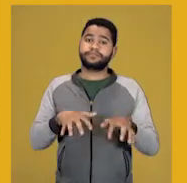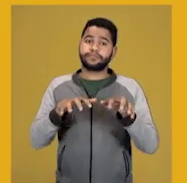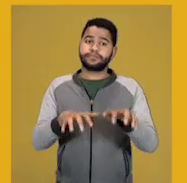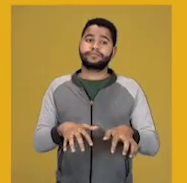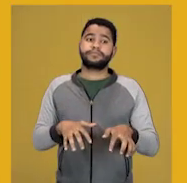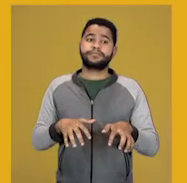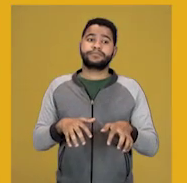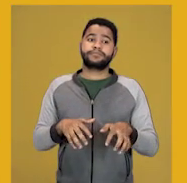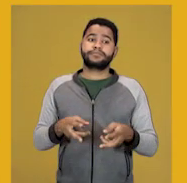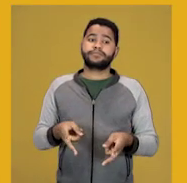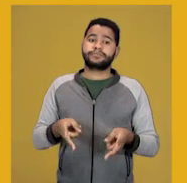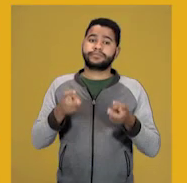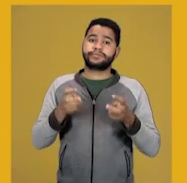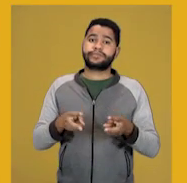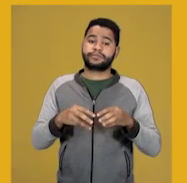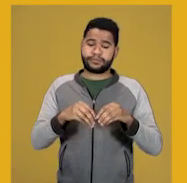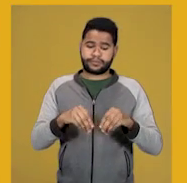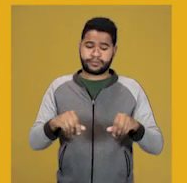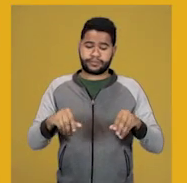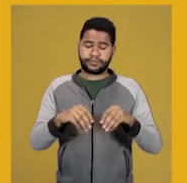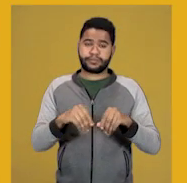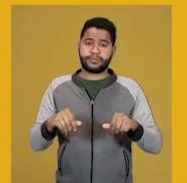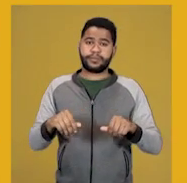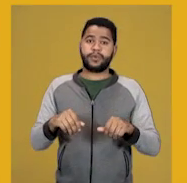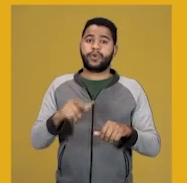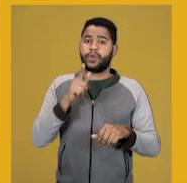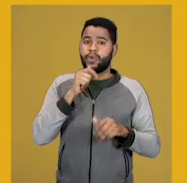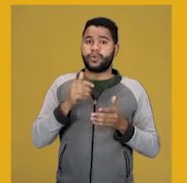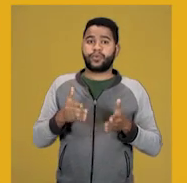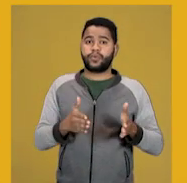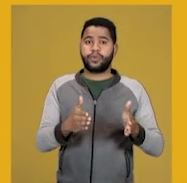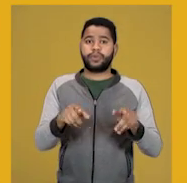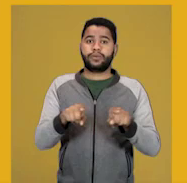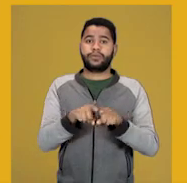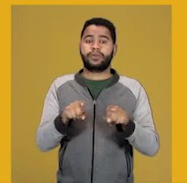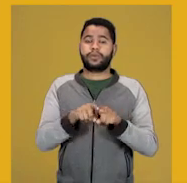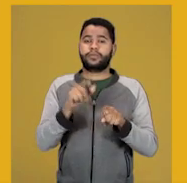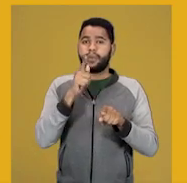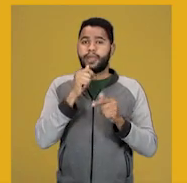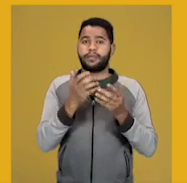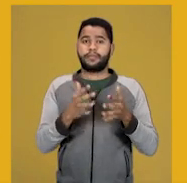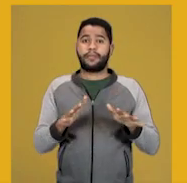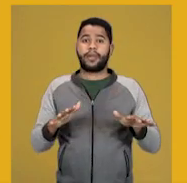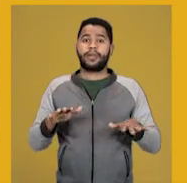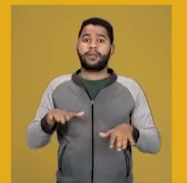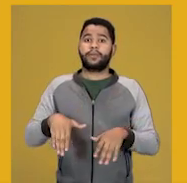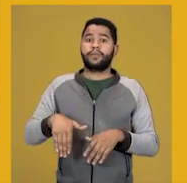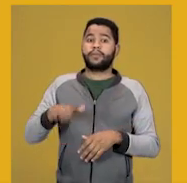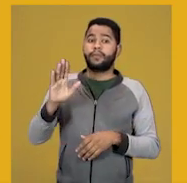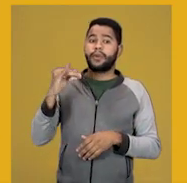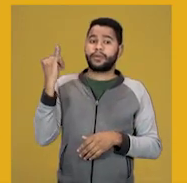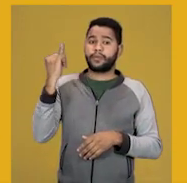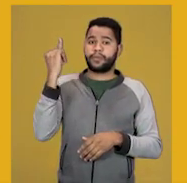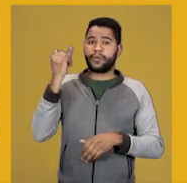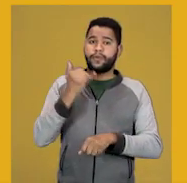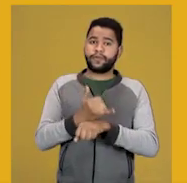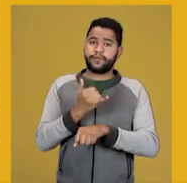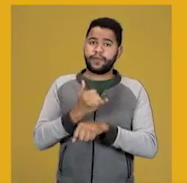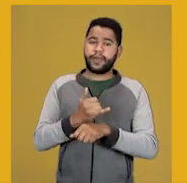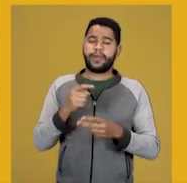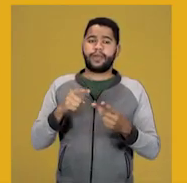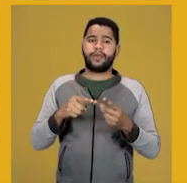econômica que extrai minérios do solo, dos rios e dos mares, ok? Os mais importantes, no caso aqui, é o ferro,